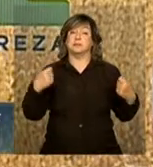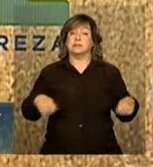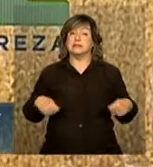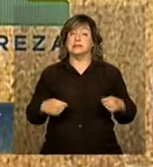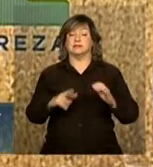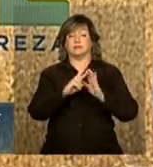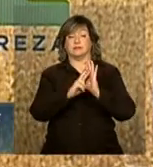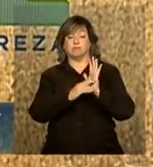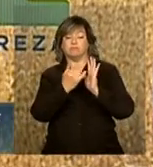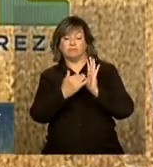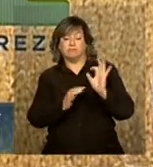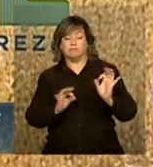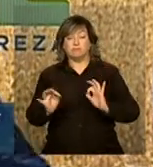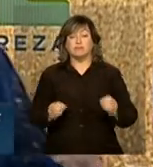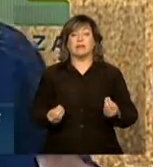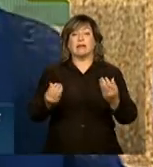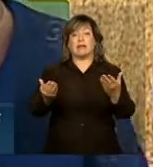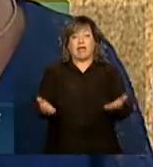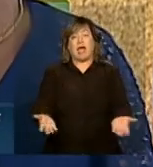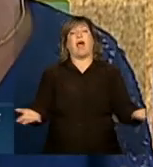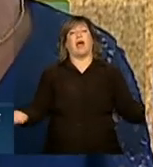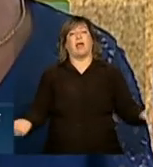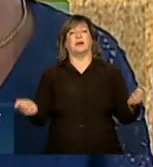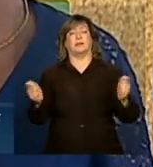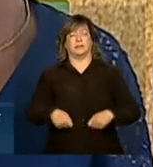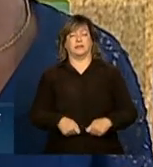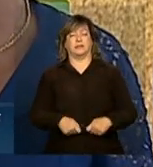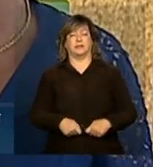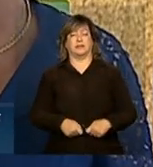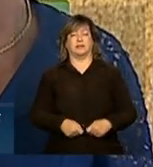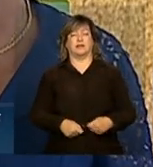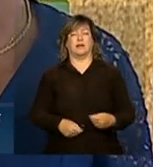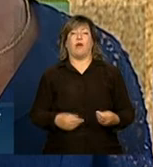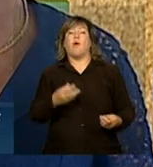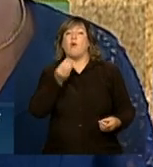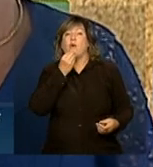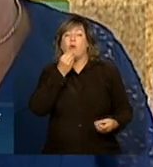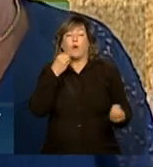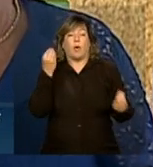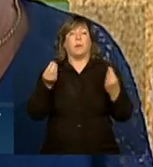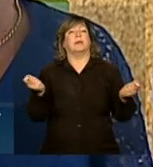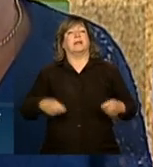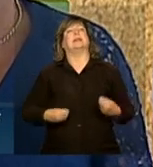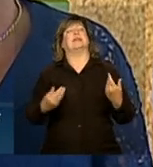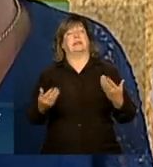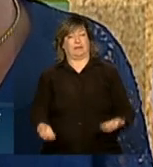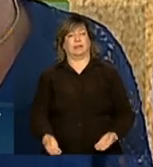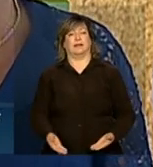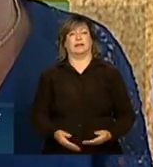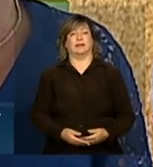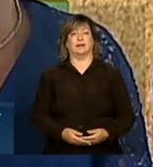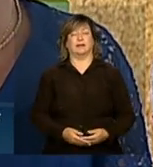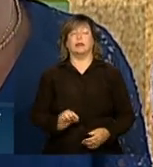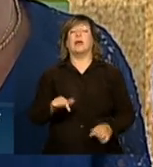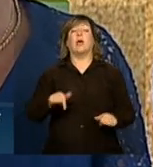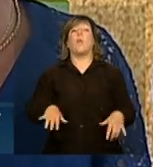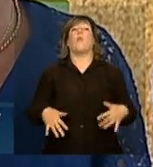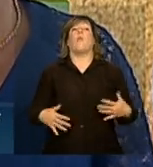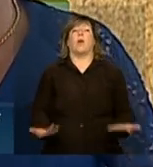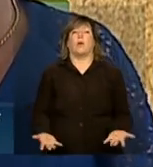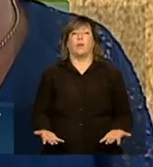estejam dadas. É importante que as condições estejam dadas. E aqui, quais são as